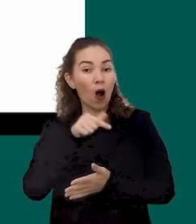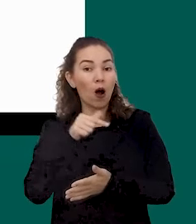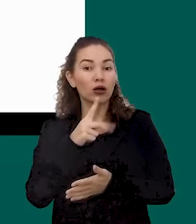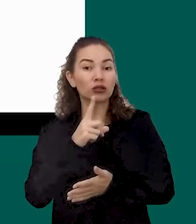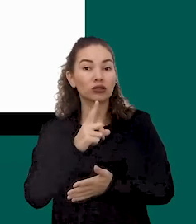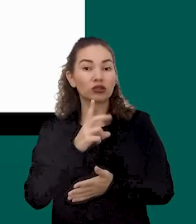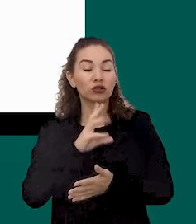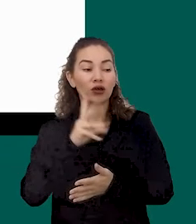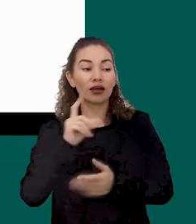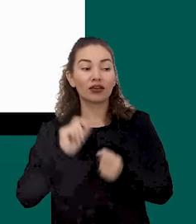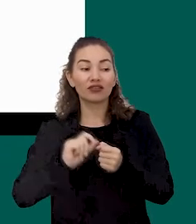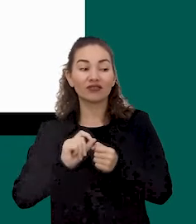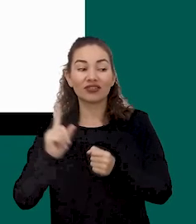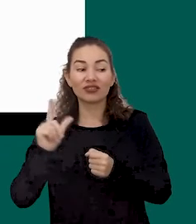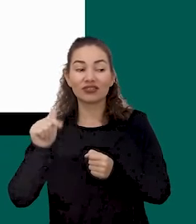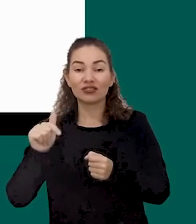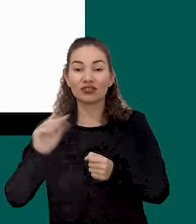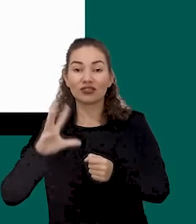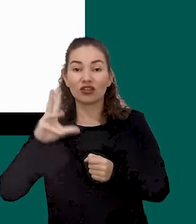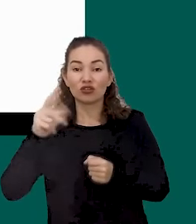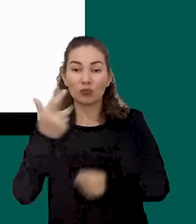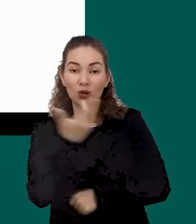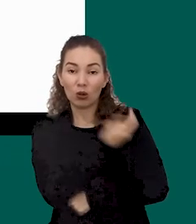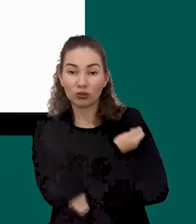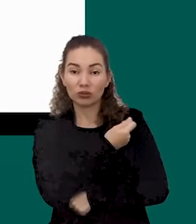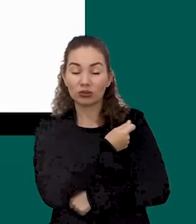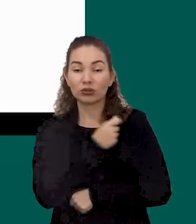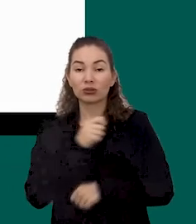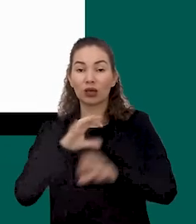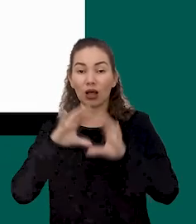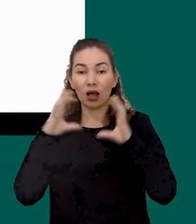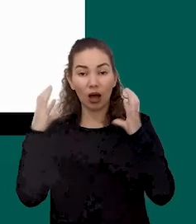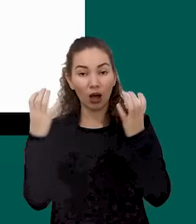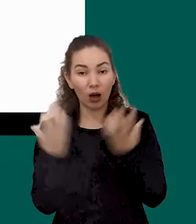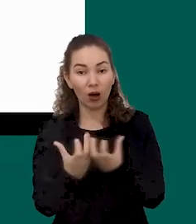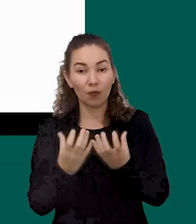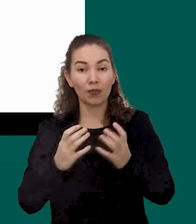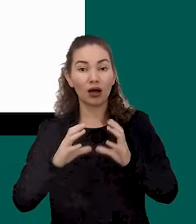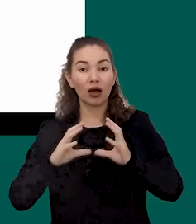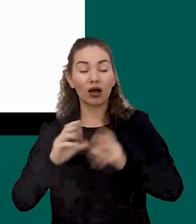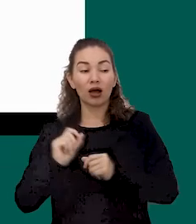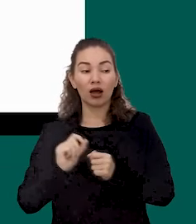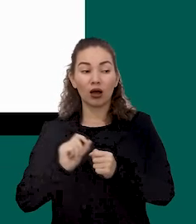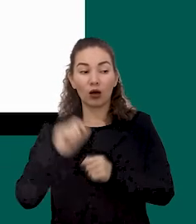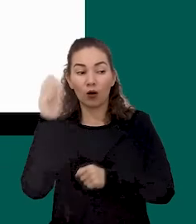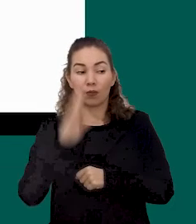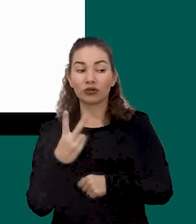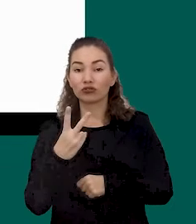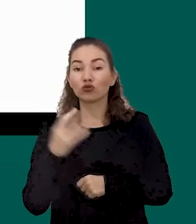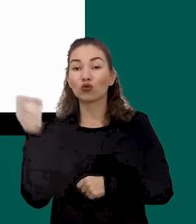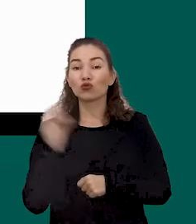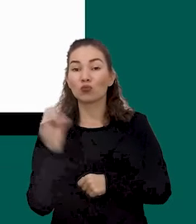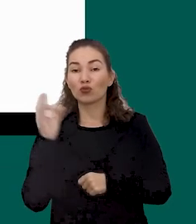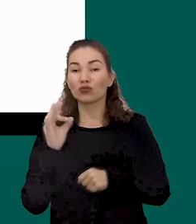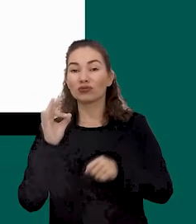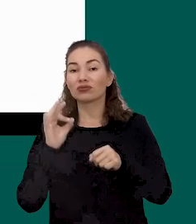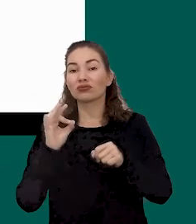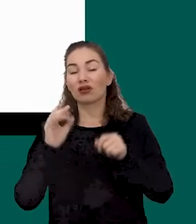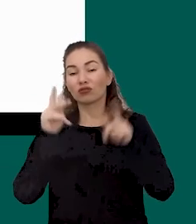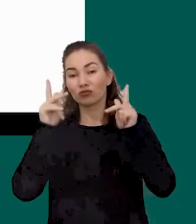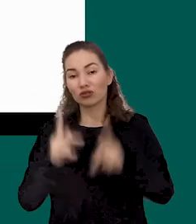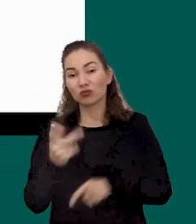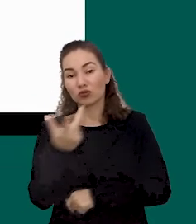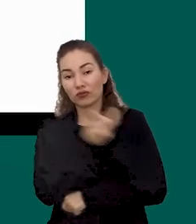aplicou 17 milhões de doses em sua população, tá? Totalmente vacinadas, então o Brasil caminha para ter 2% da população